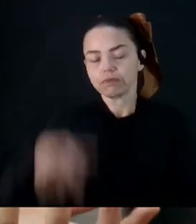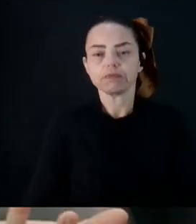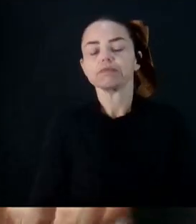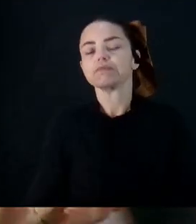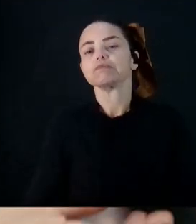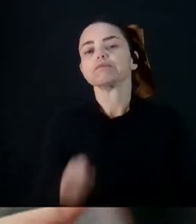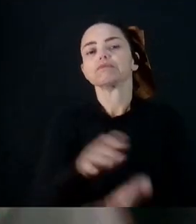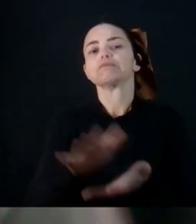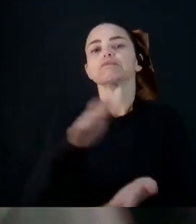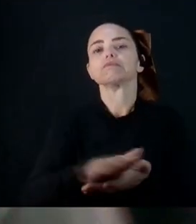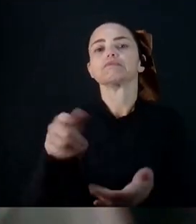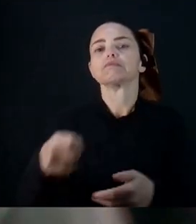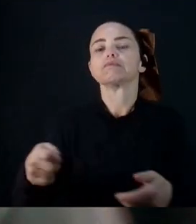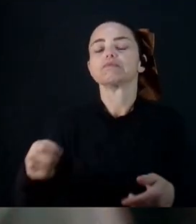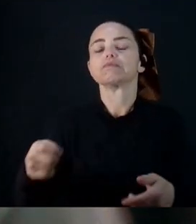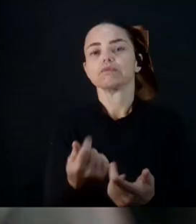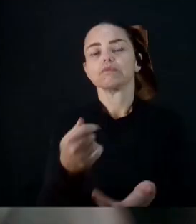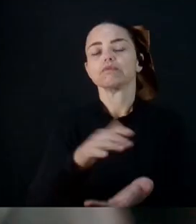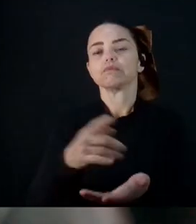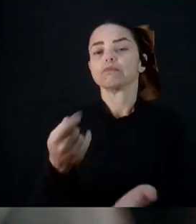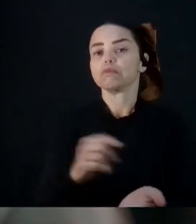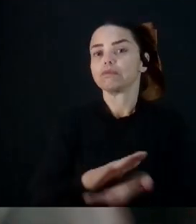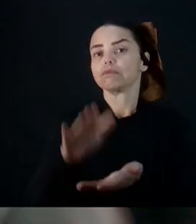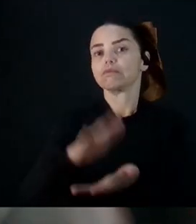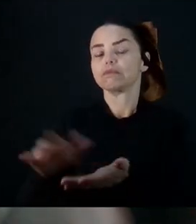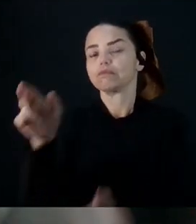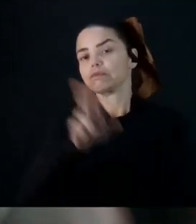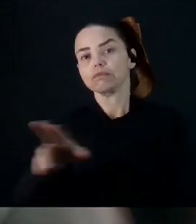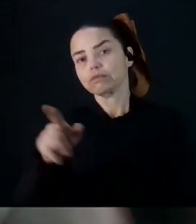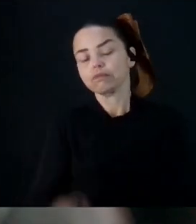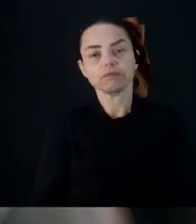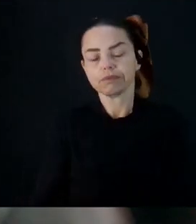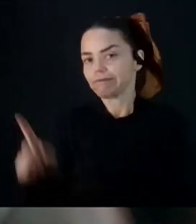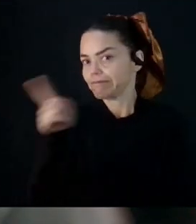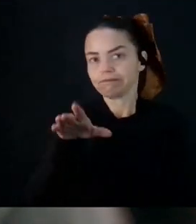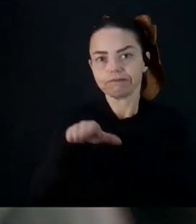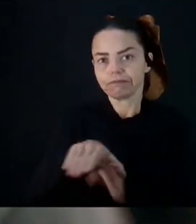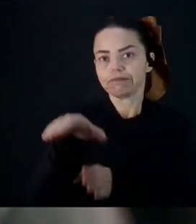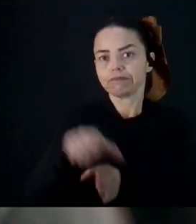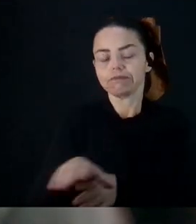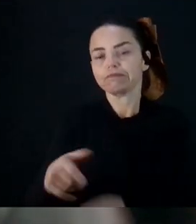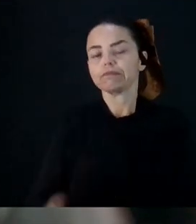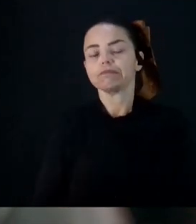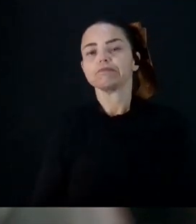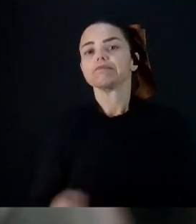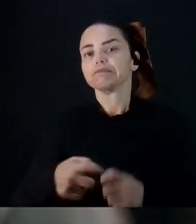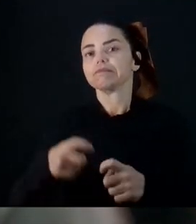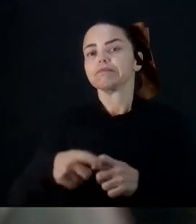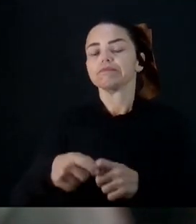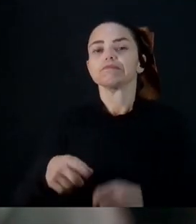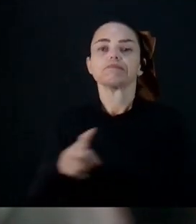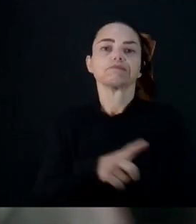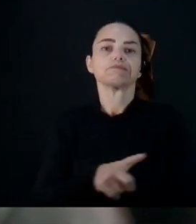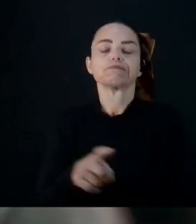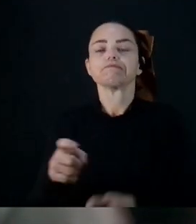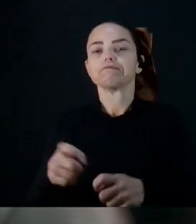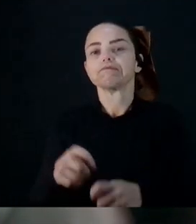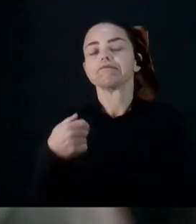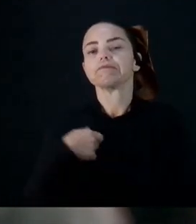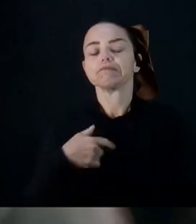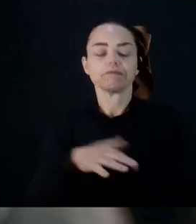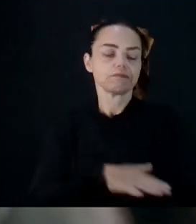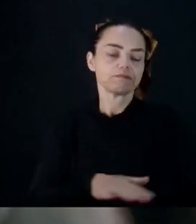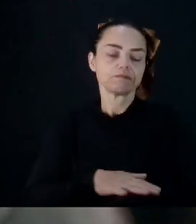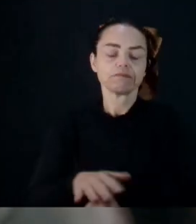dinheiro desnecessário, às vezes utilizam uma coisa que não foi orientado por um profissional dermatologista e acaba tendo reações